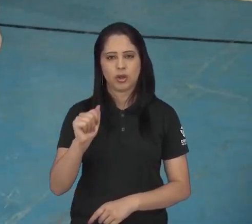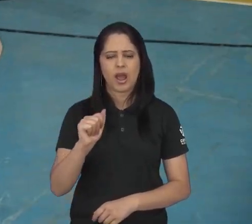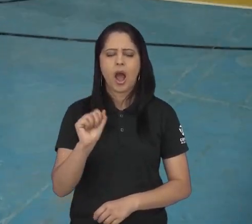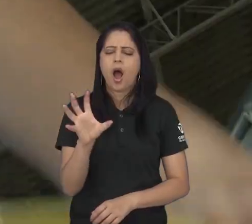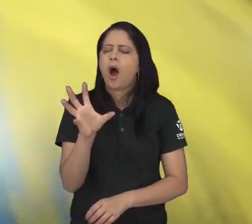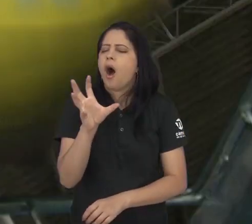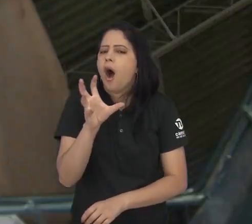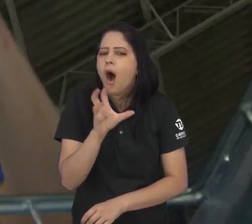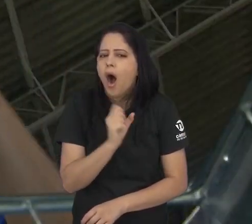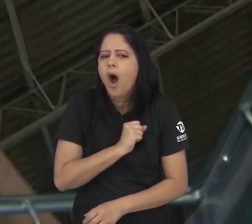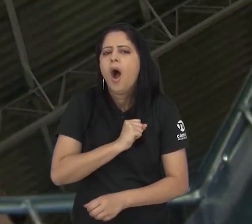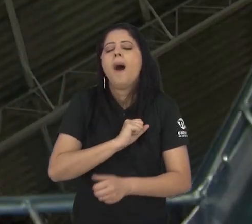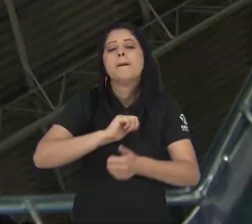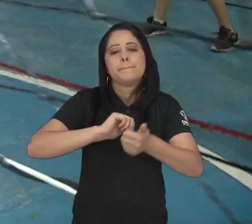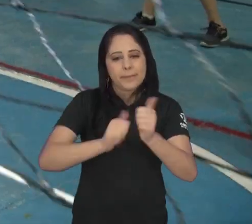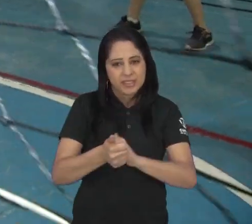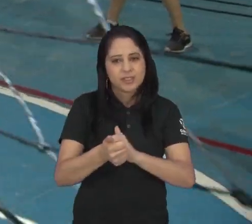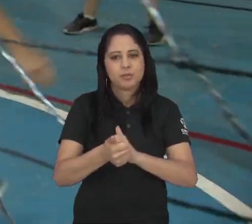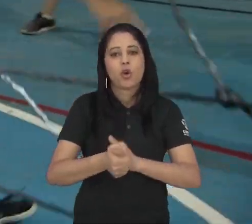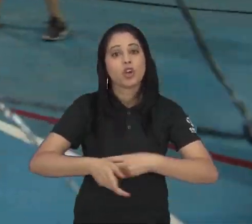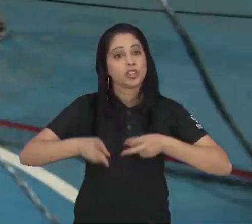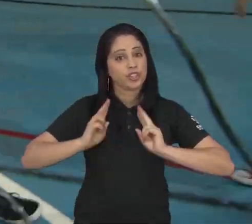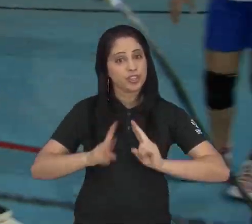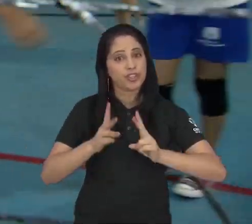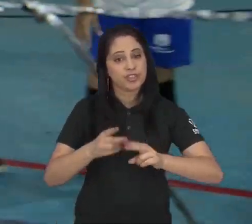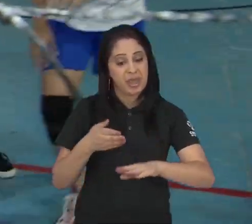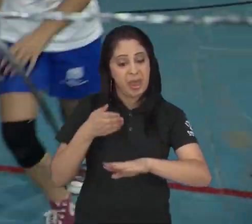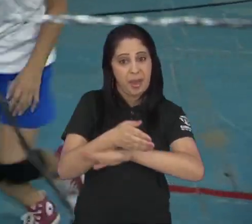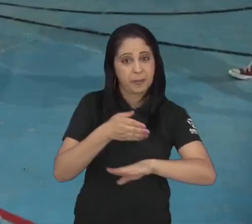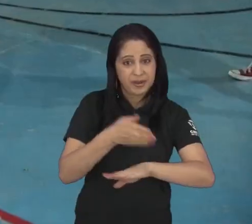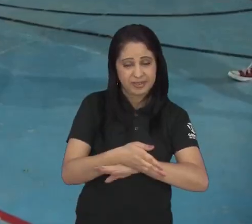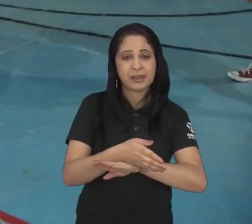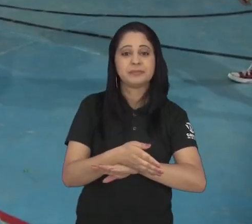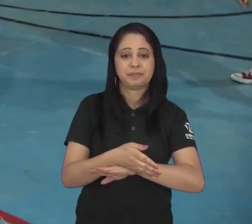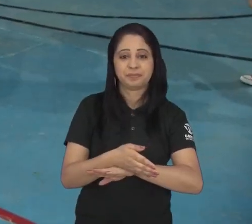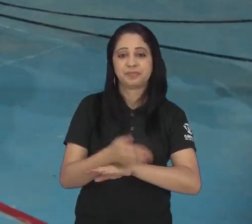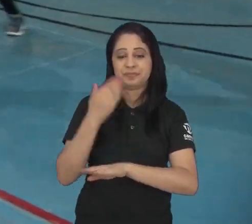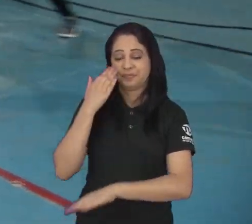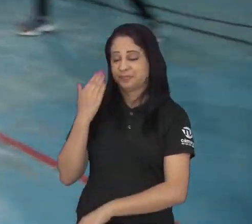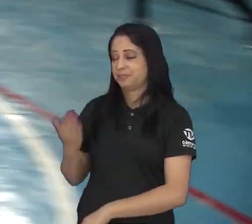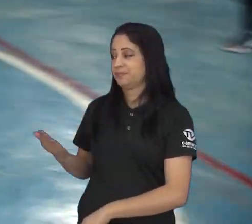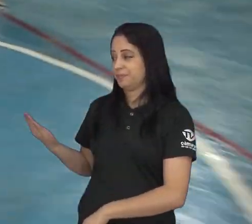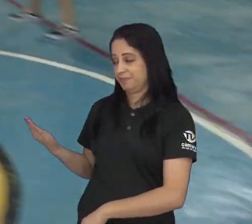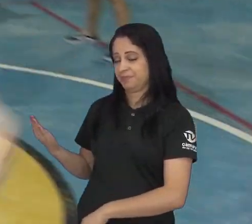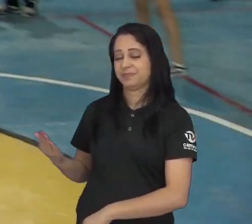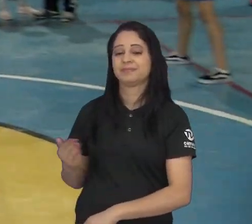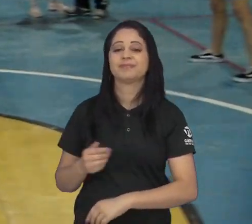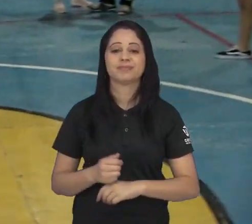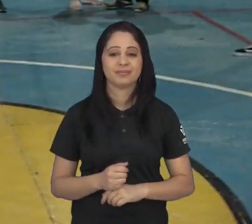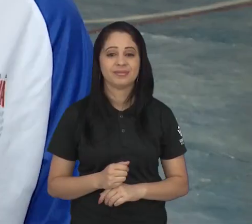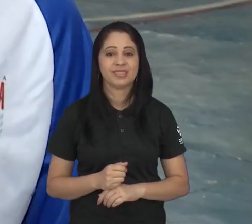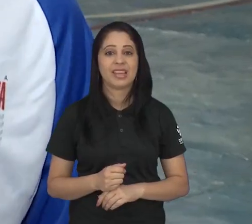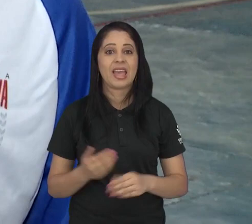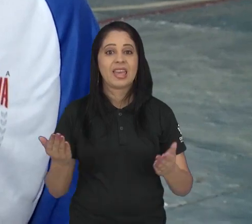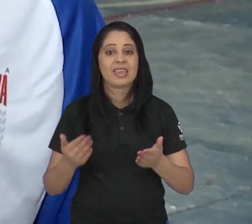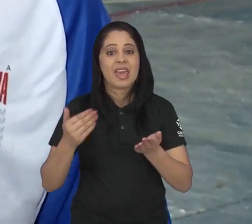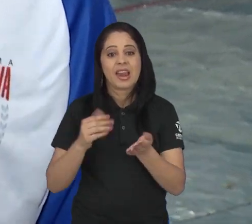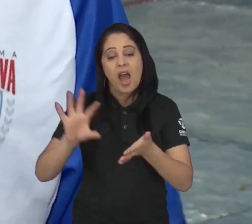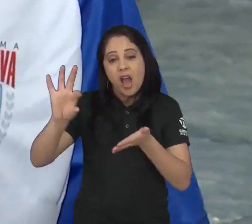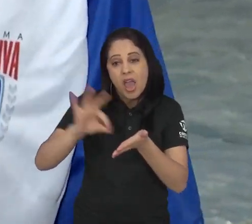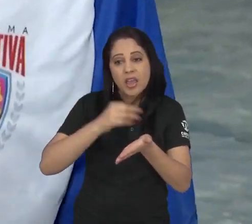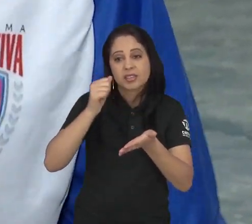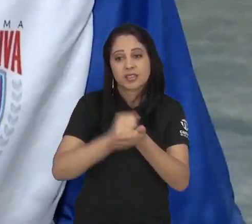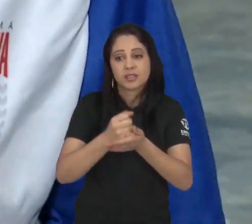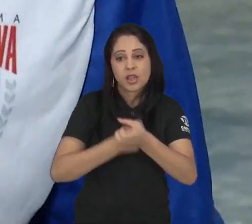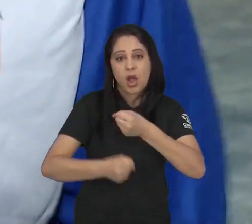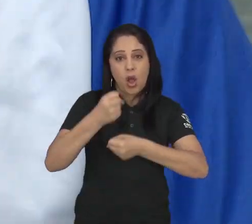esportes e sempre que pode pratica alguma modalidade e foi esse gosto pela área esportiva Que a levou a